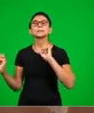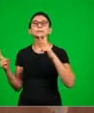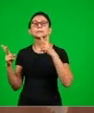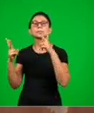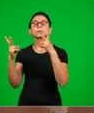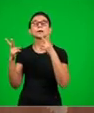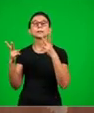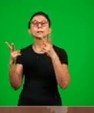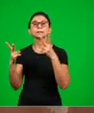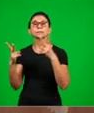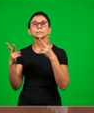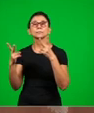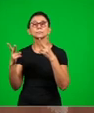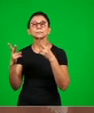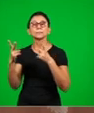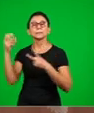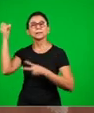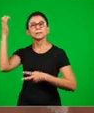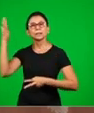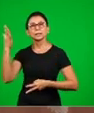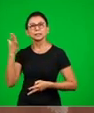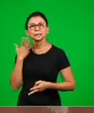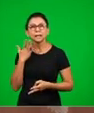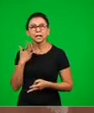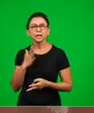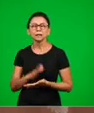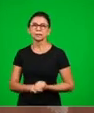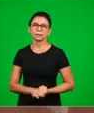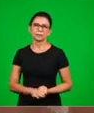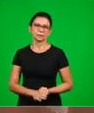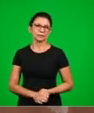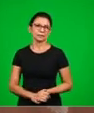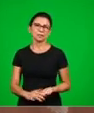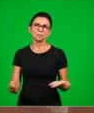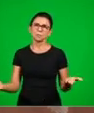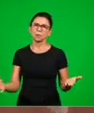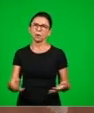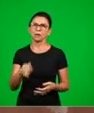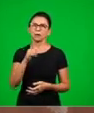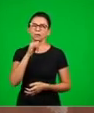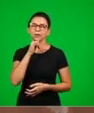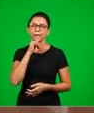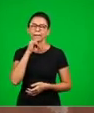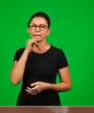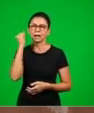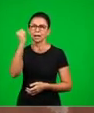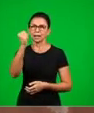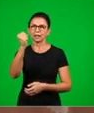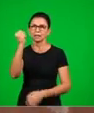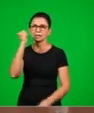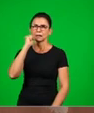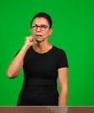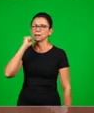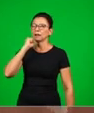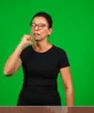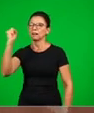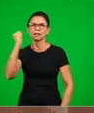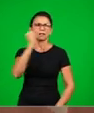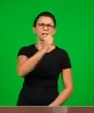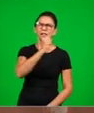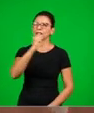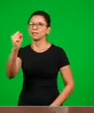revelação. Não existe lança jogada no chão, na areia, na poeira. Ela vai entrar para